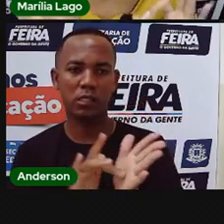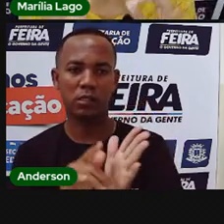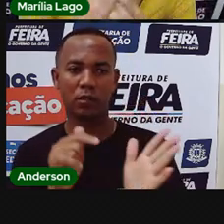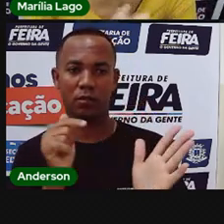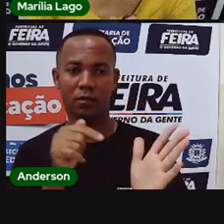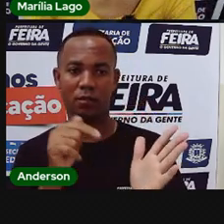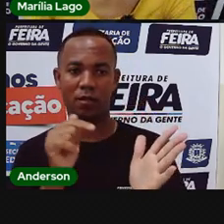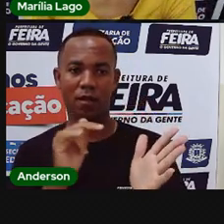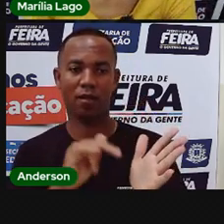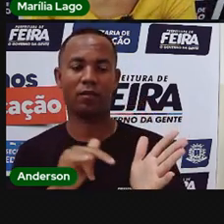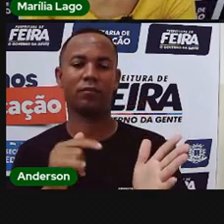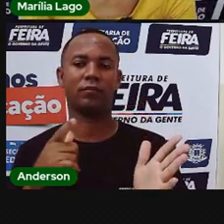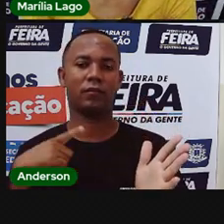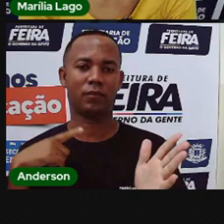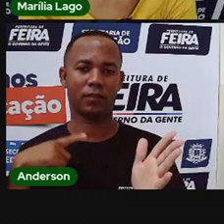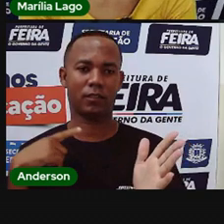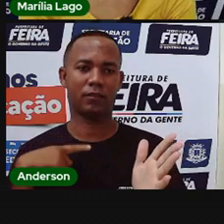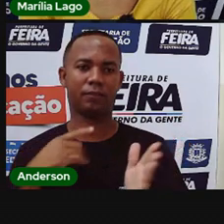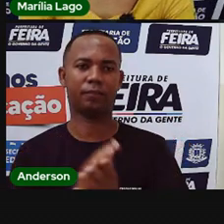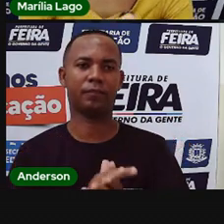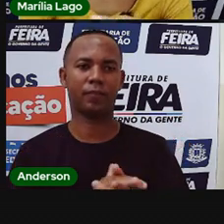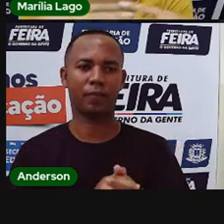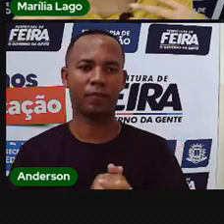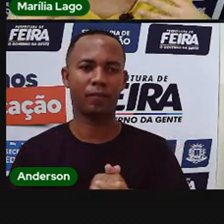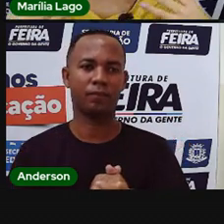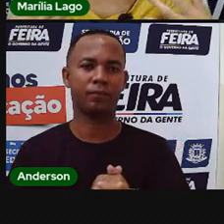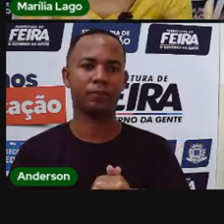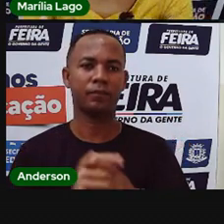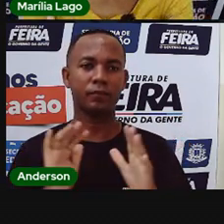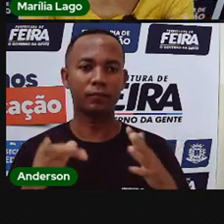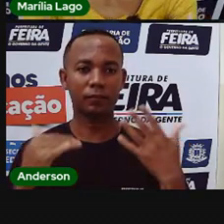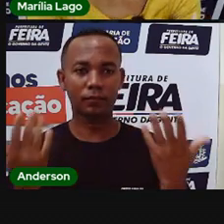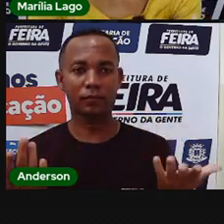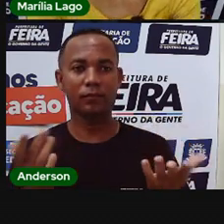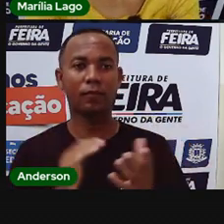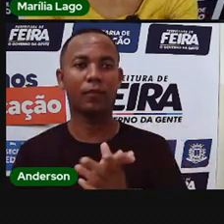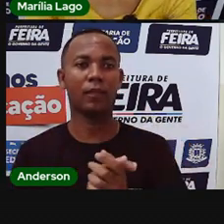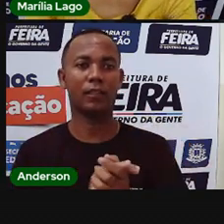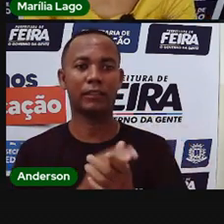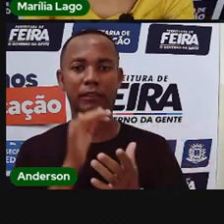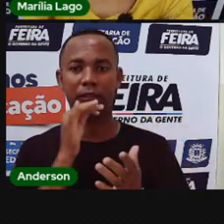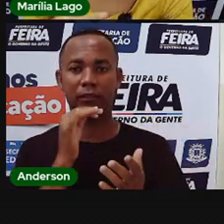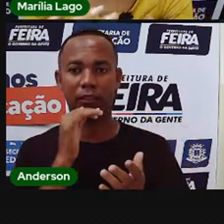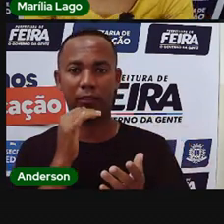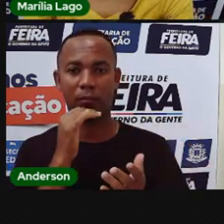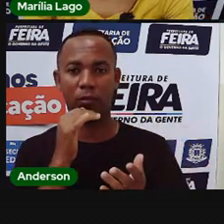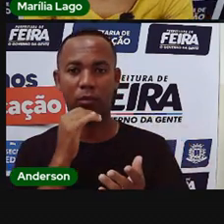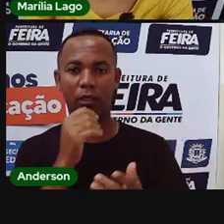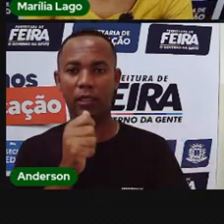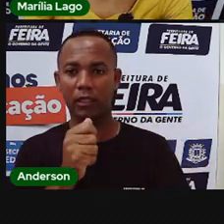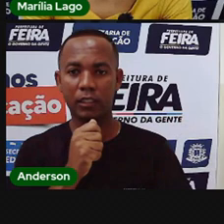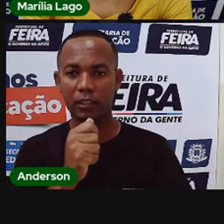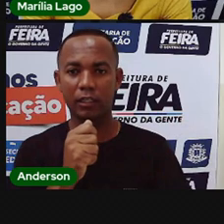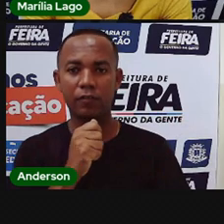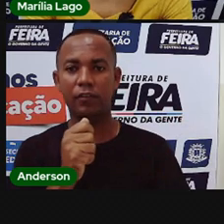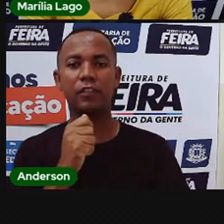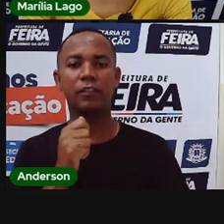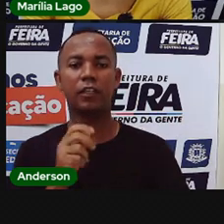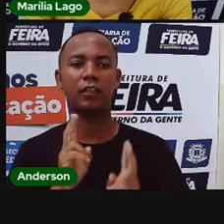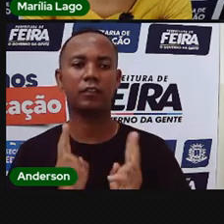todo mundo lá no meu Instagram também, tá bom? Então, nesse programa, eu tô sempre trazendo